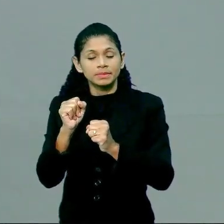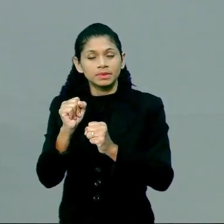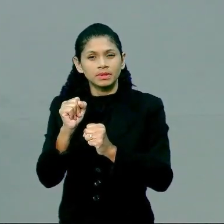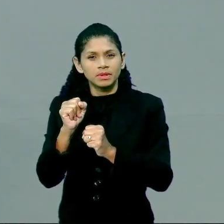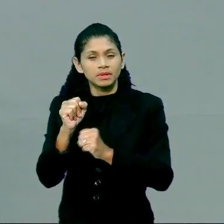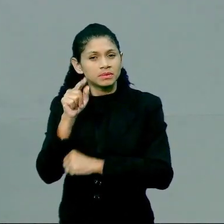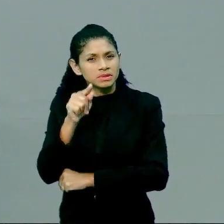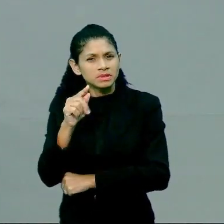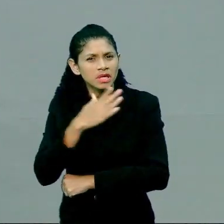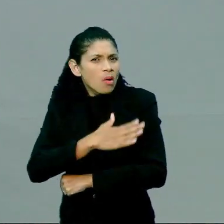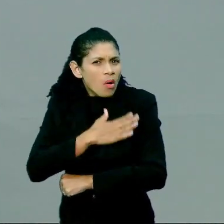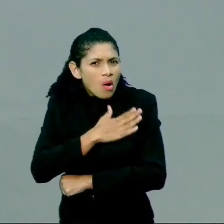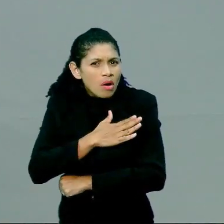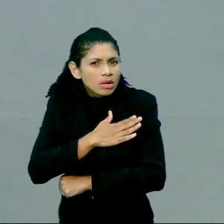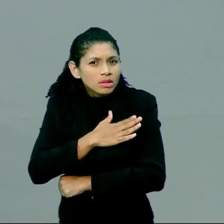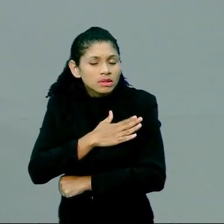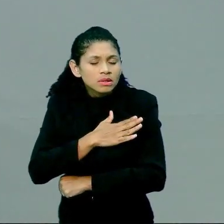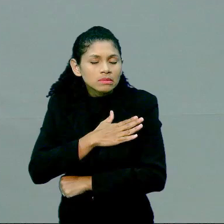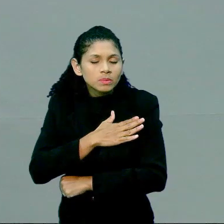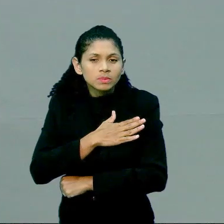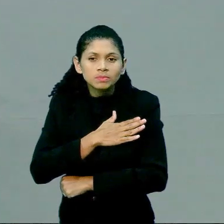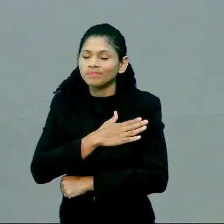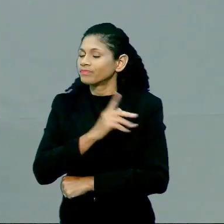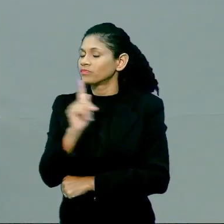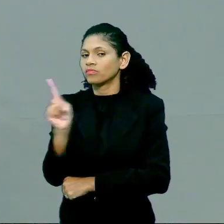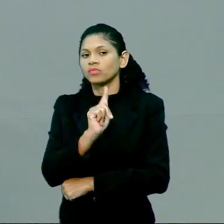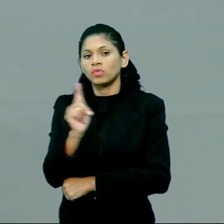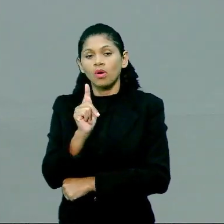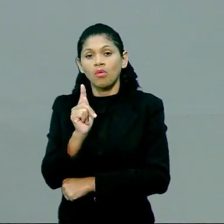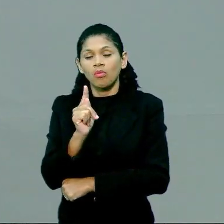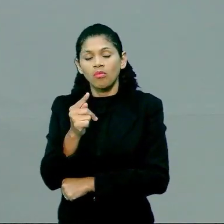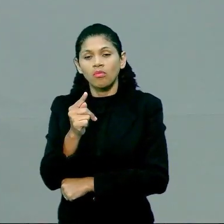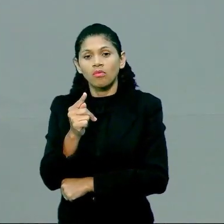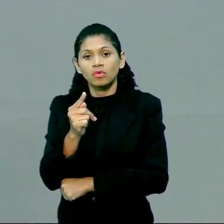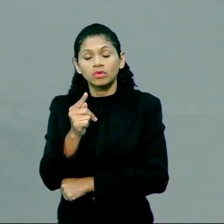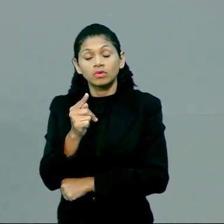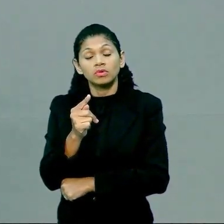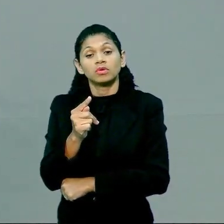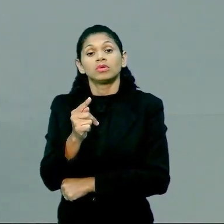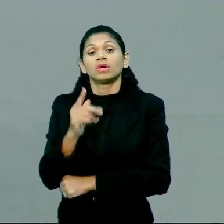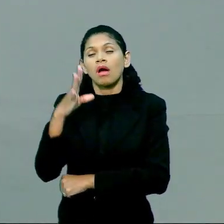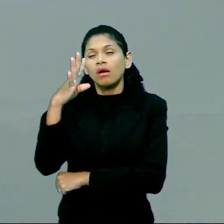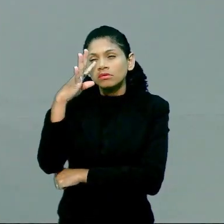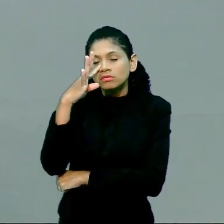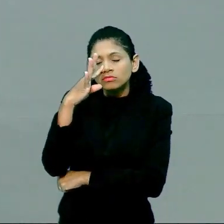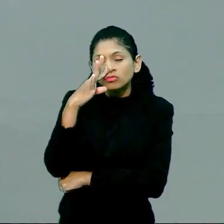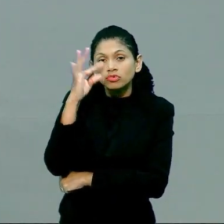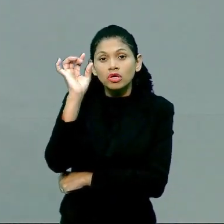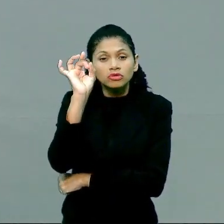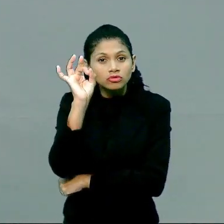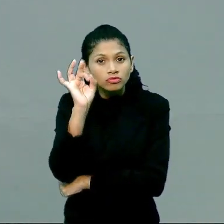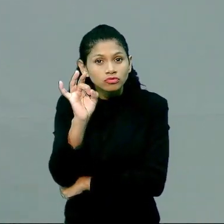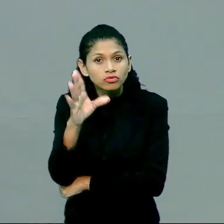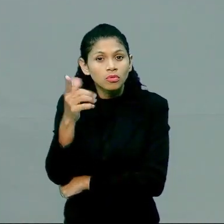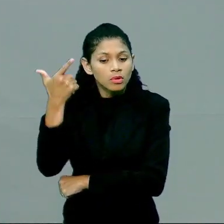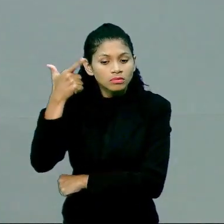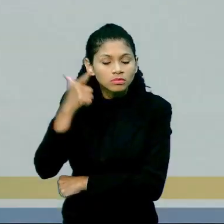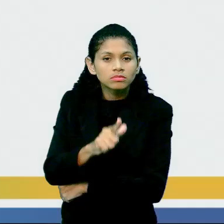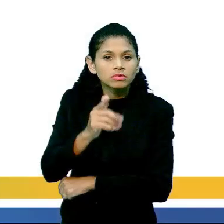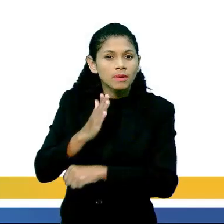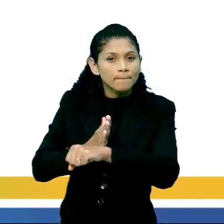tanto faz mas você tá utilizando uma intenção né de alcançar o objetivo que é passar no